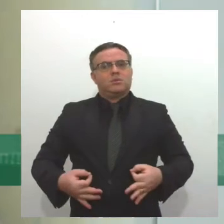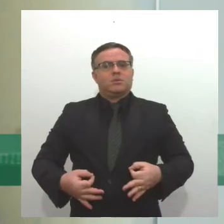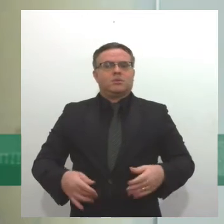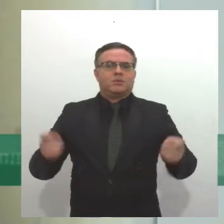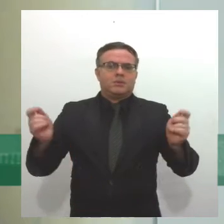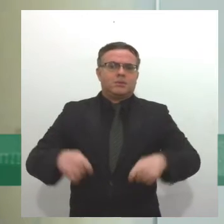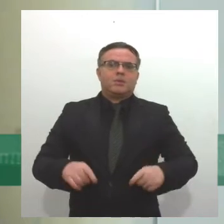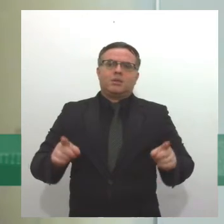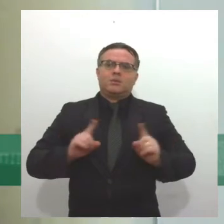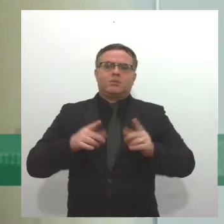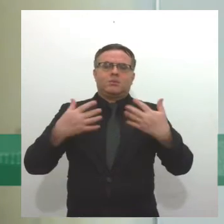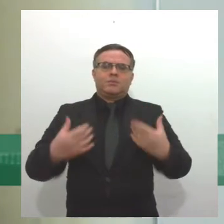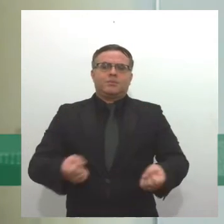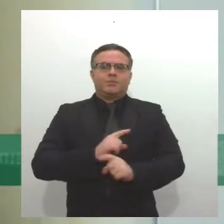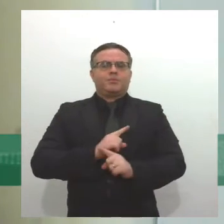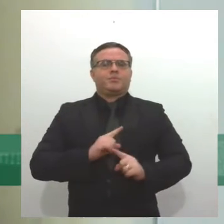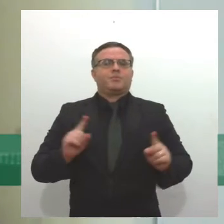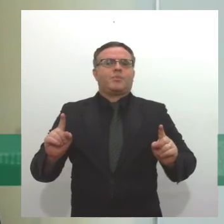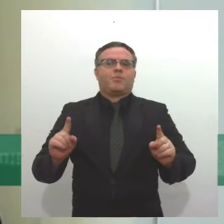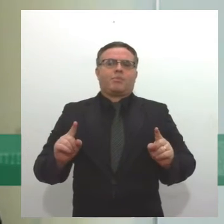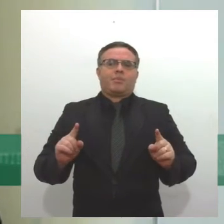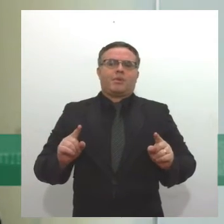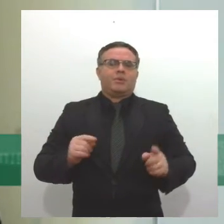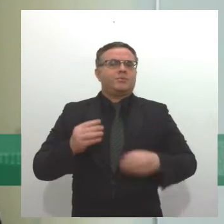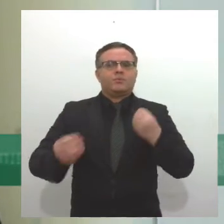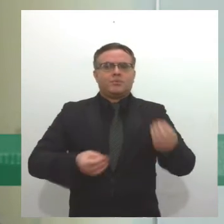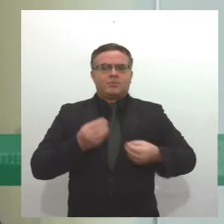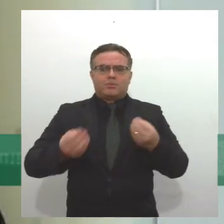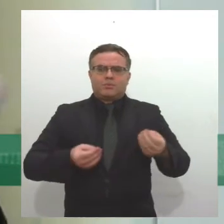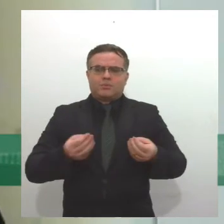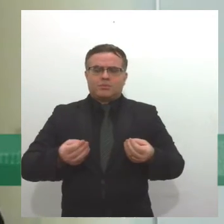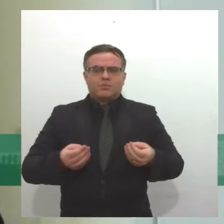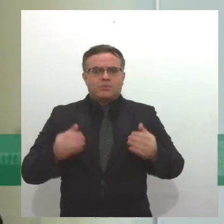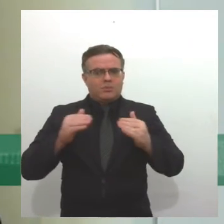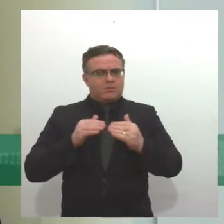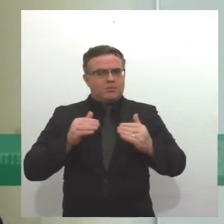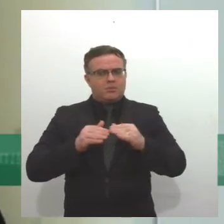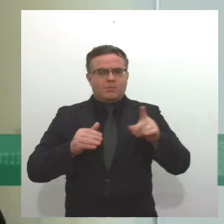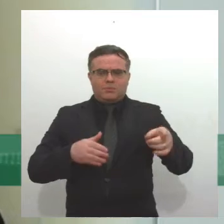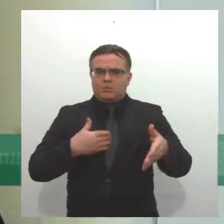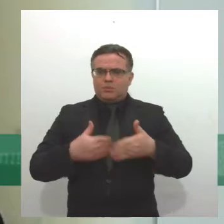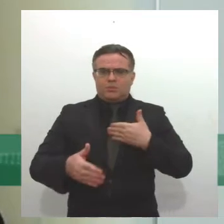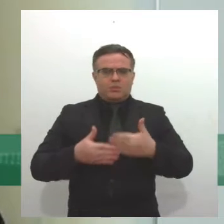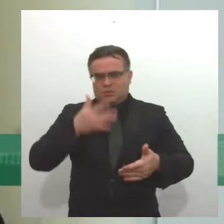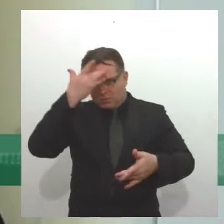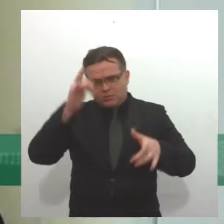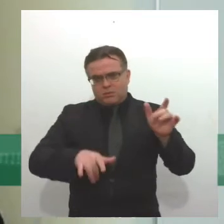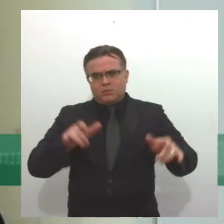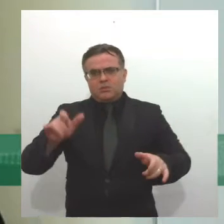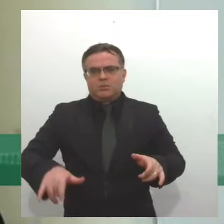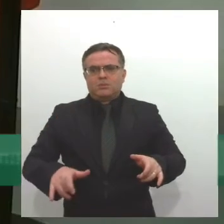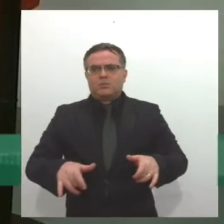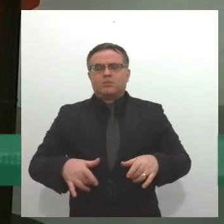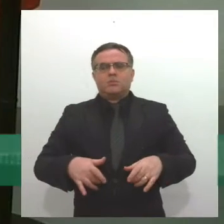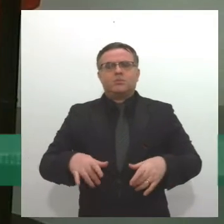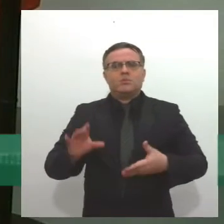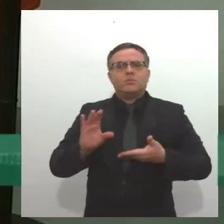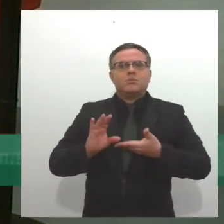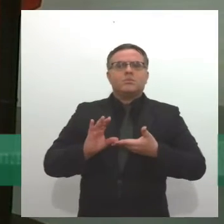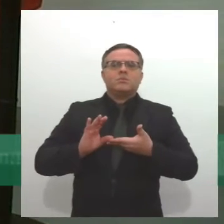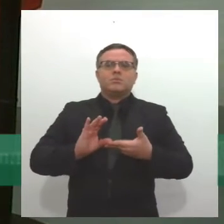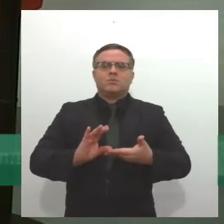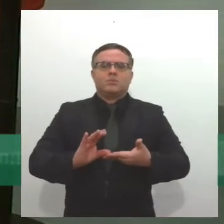possível ter qualquer condescendência com esse tipo de atitude, seja de quem for. E esses recursos aí